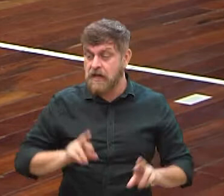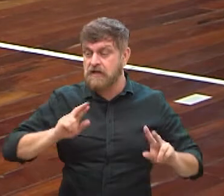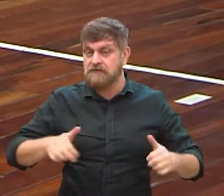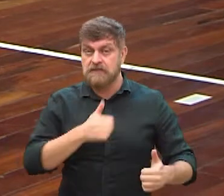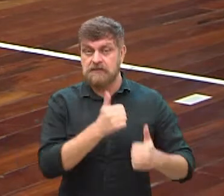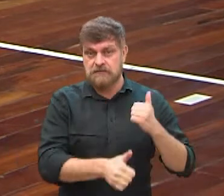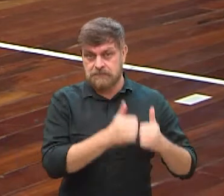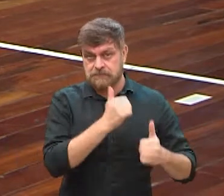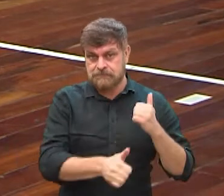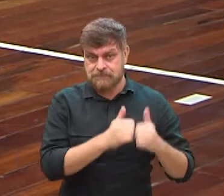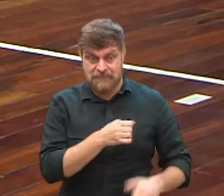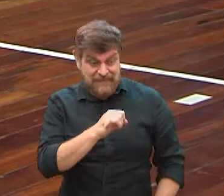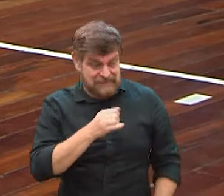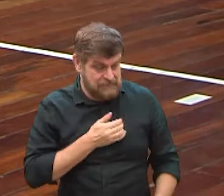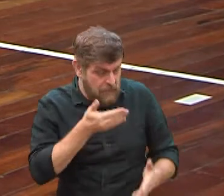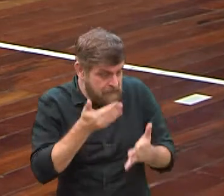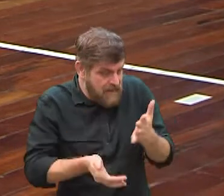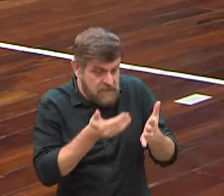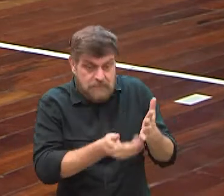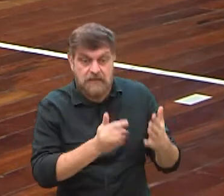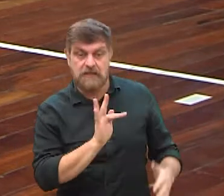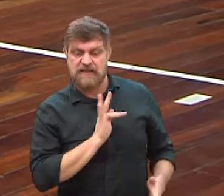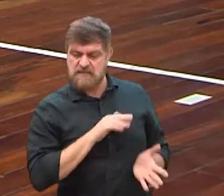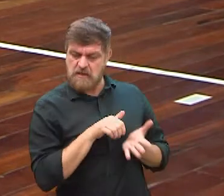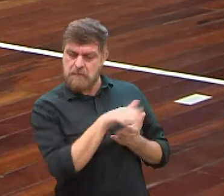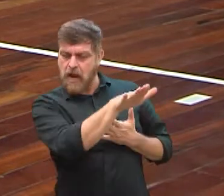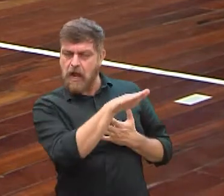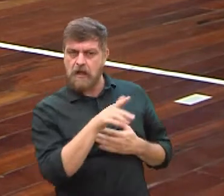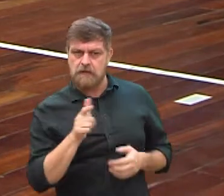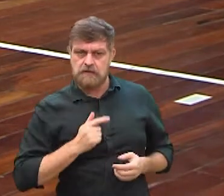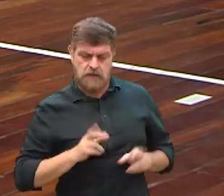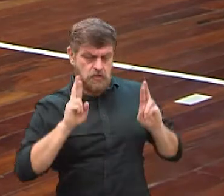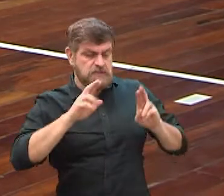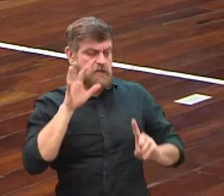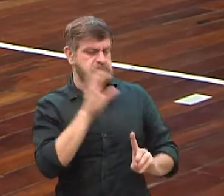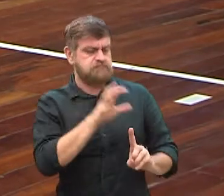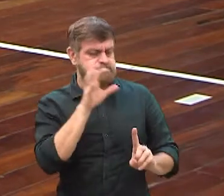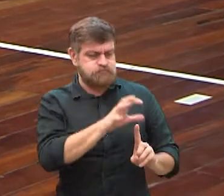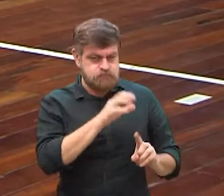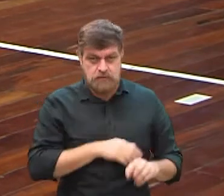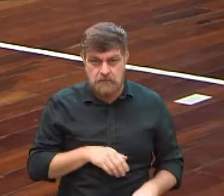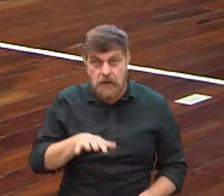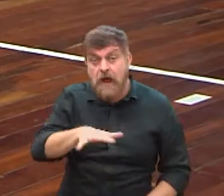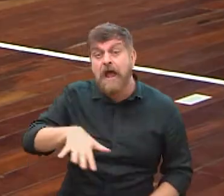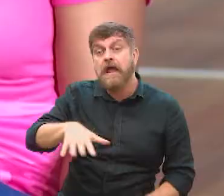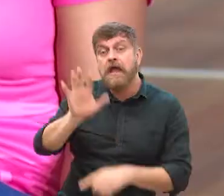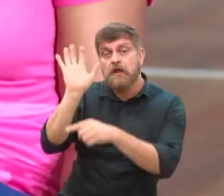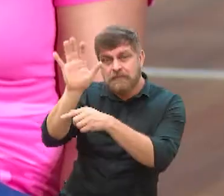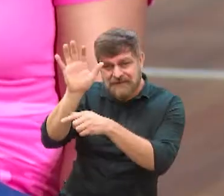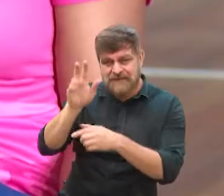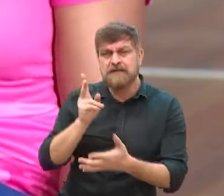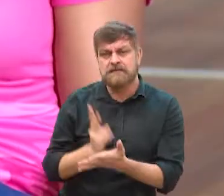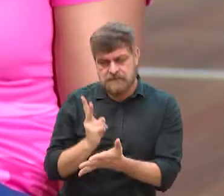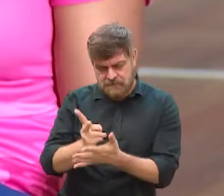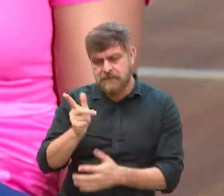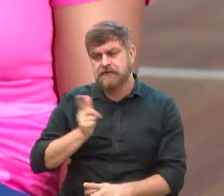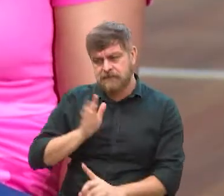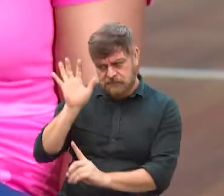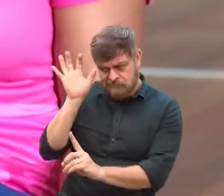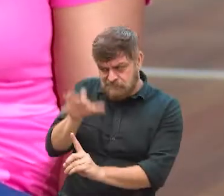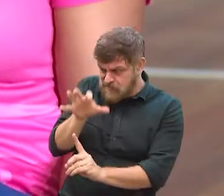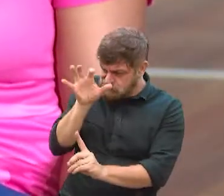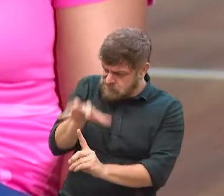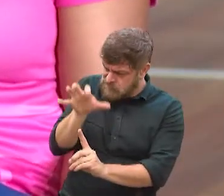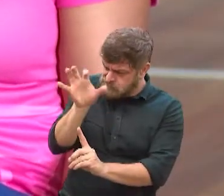né? Não ganha 3, 4 jogos, já é treinador para fora, a torcida pressionando. Existe essa pressão também no basquete? Sempre existe, né?